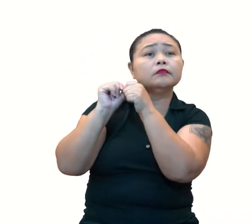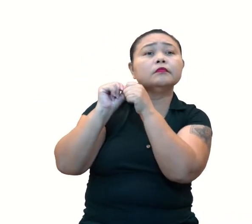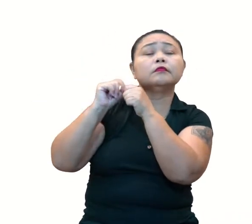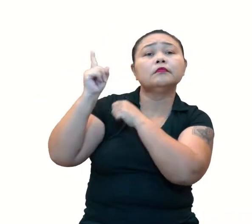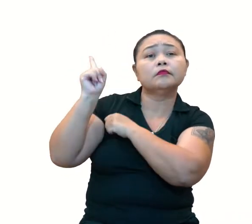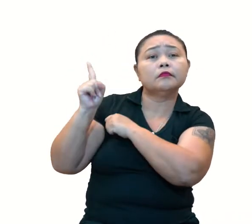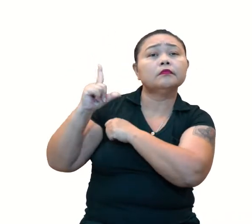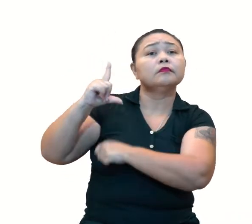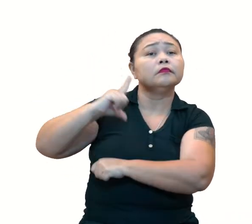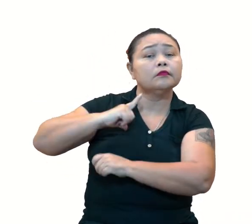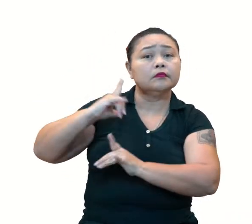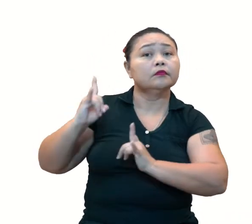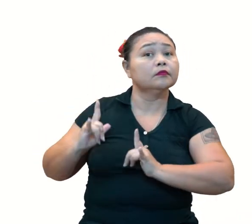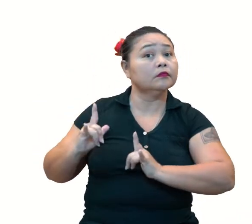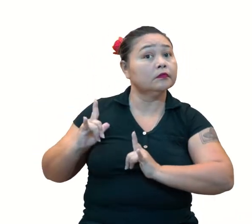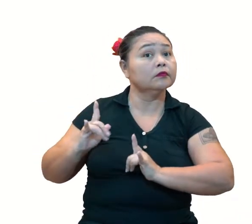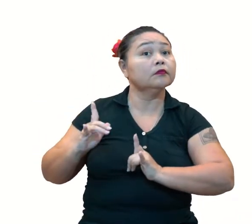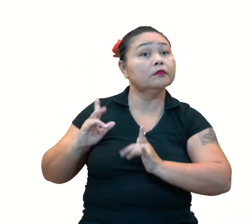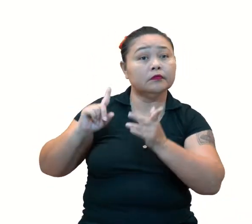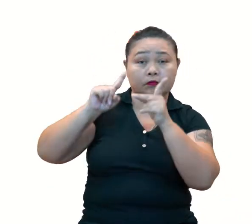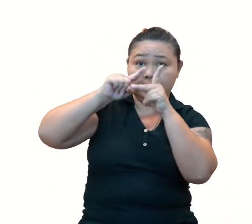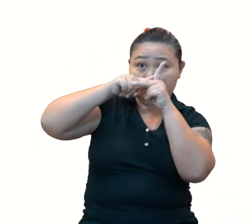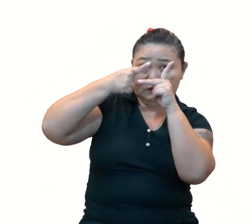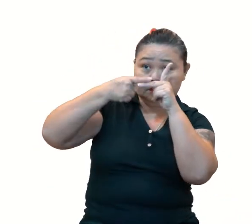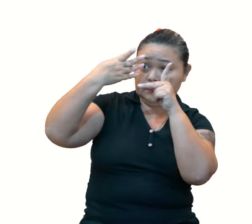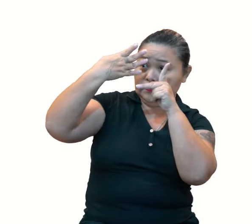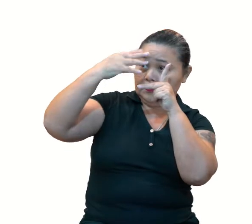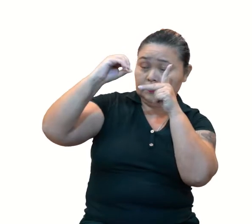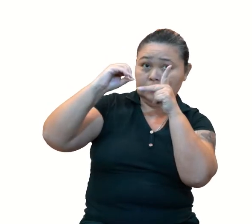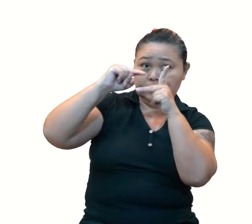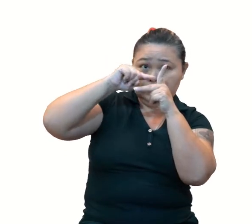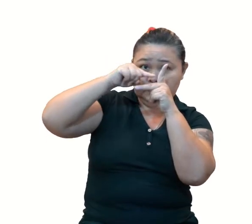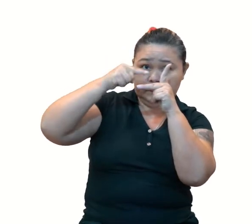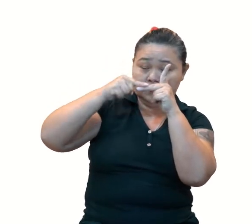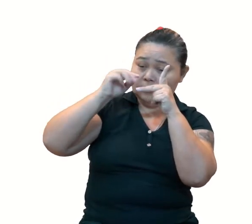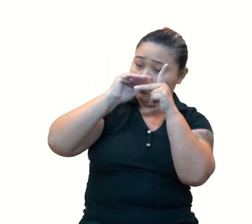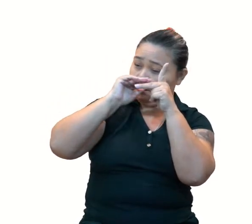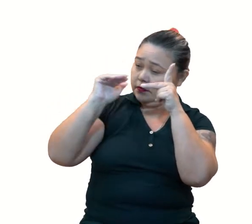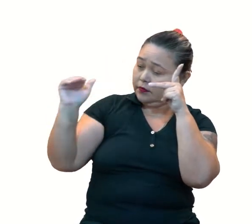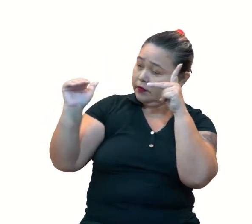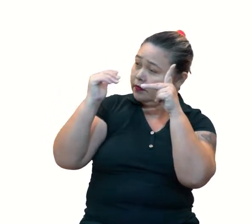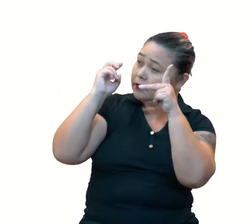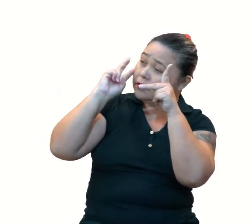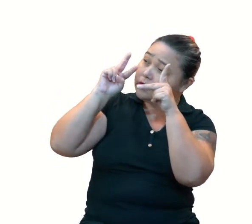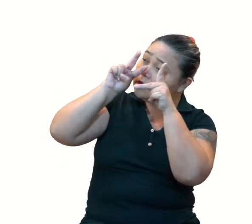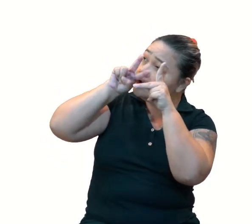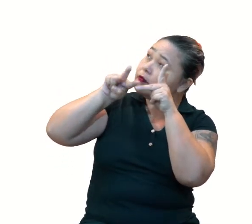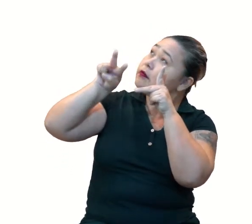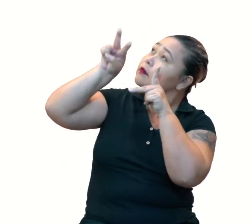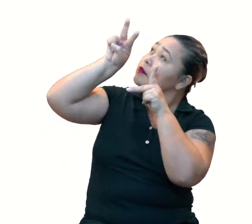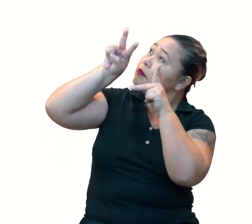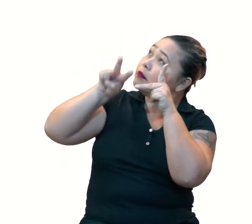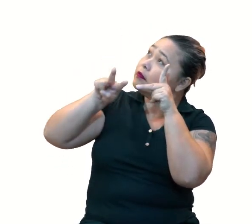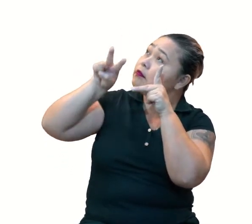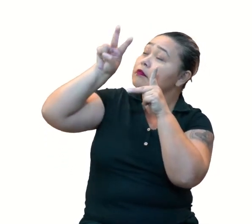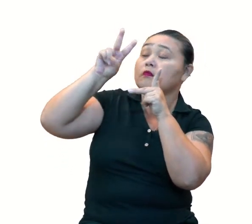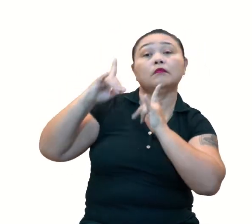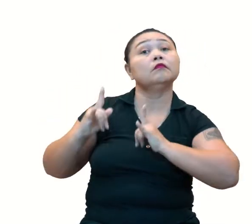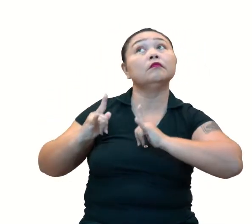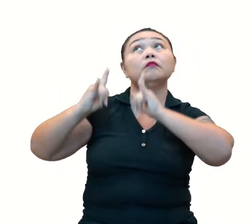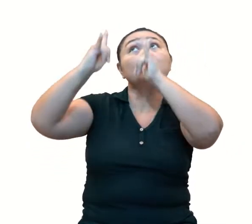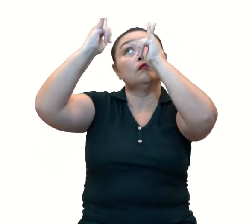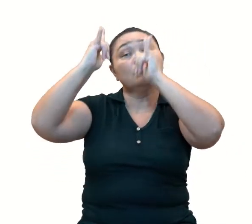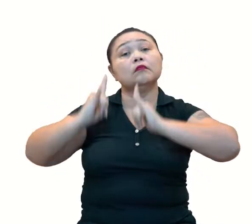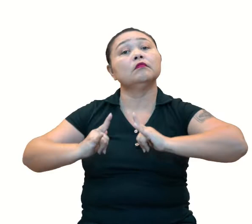então, temos o ângulo de 40 graus, que é onde ele está visualizando, certo? Certo. Temos a altura do prédio.